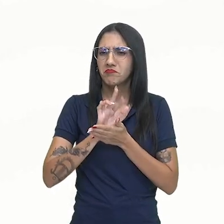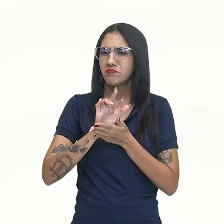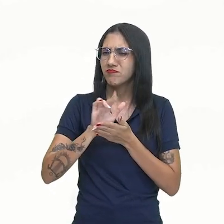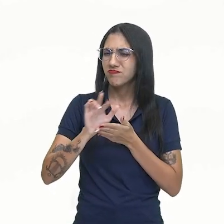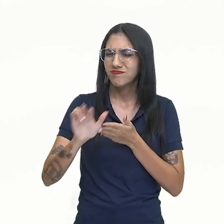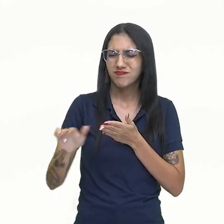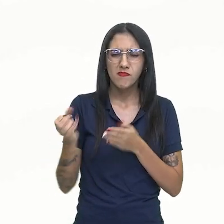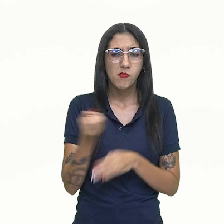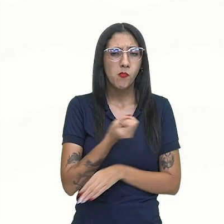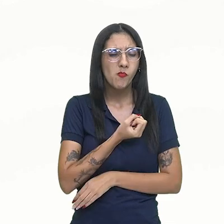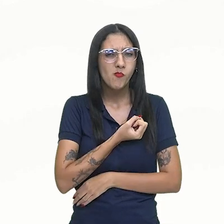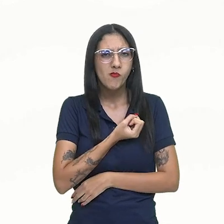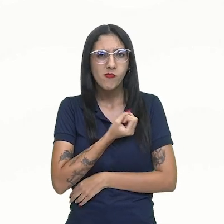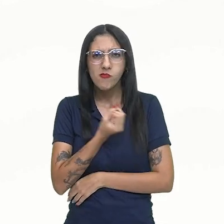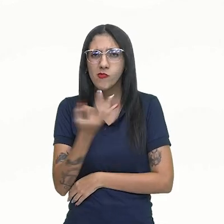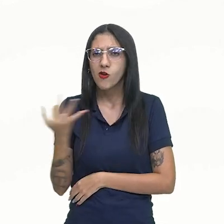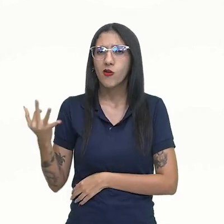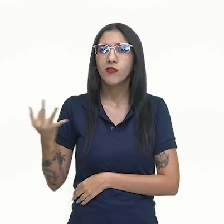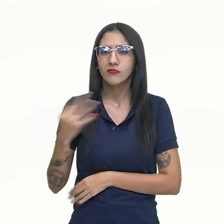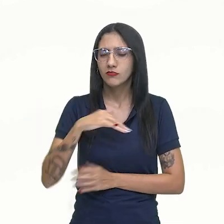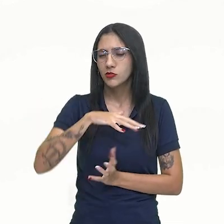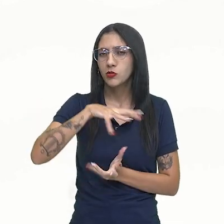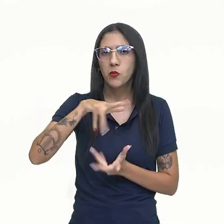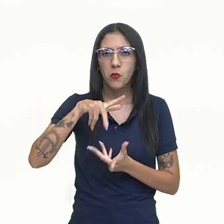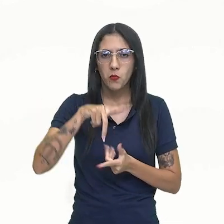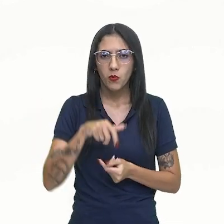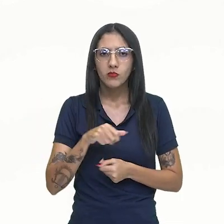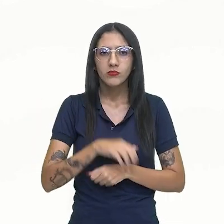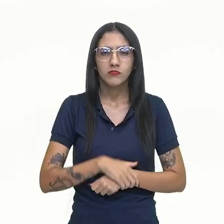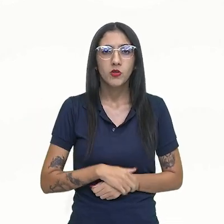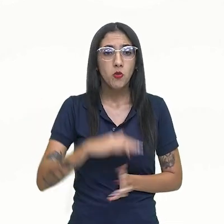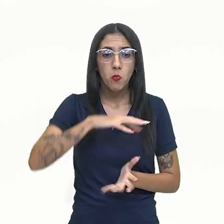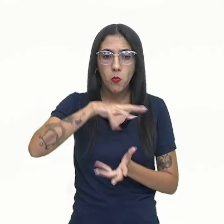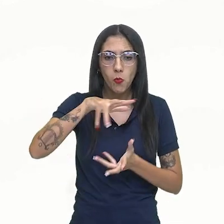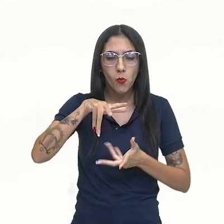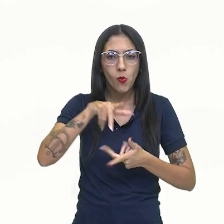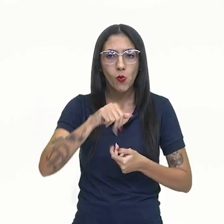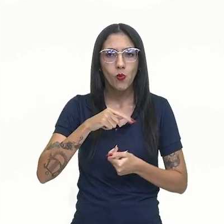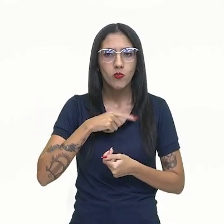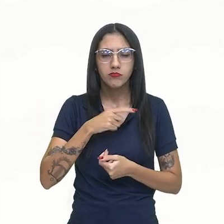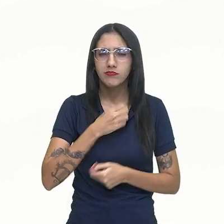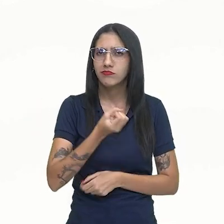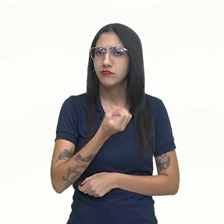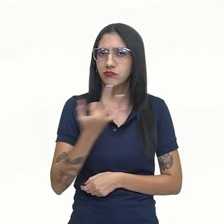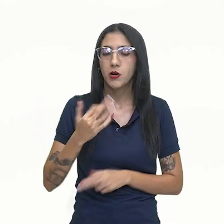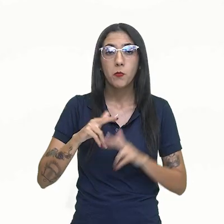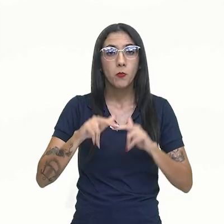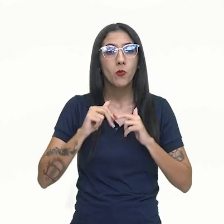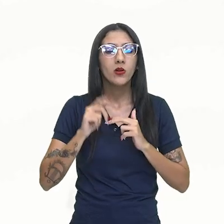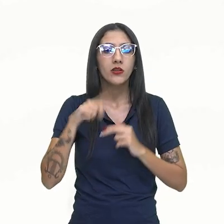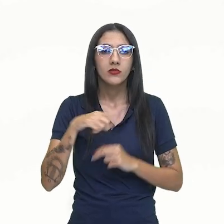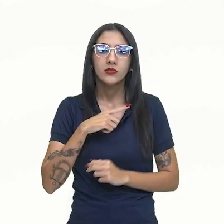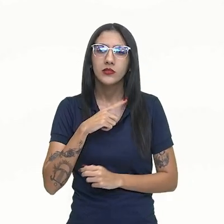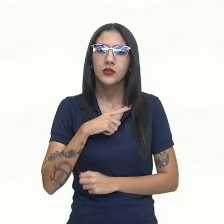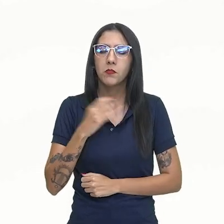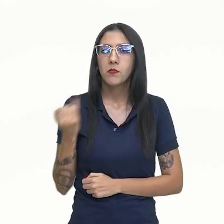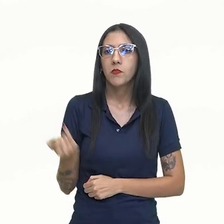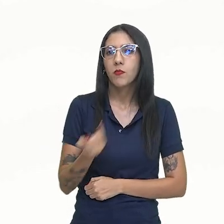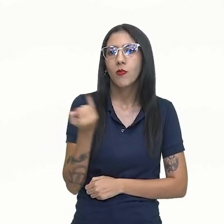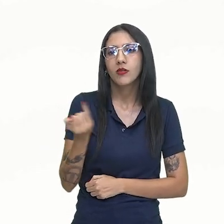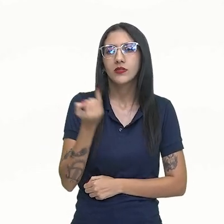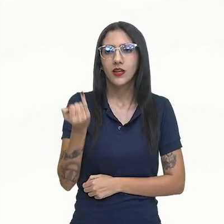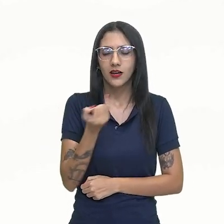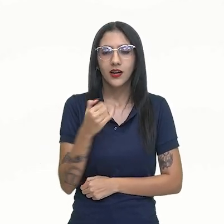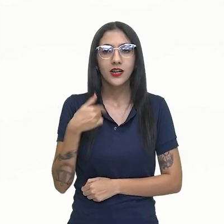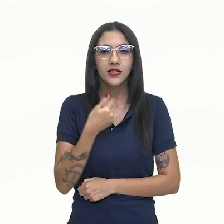várias milhões de espécies no mundo, né, e no planeta Terra. E por isso essa importância